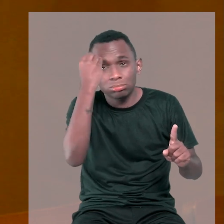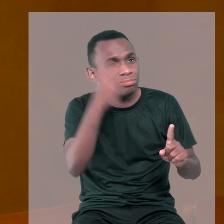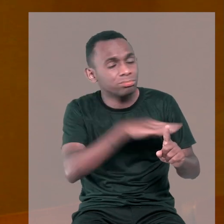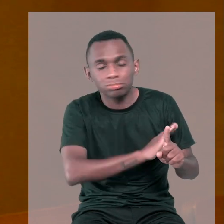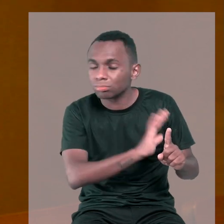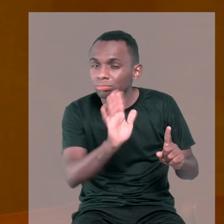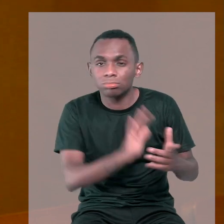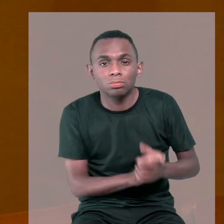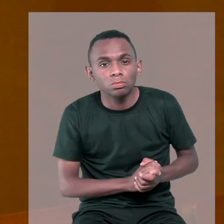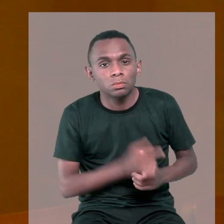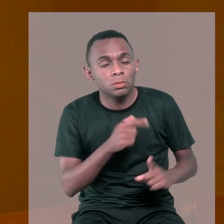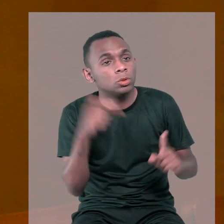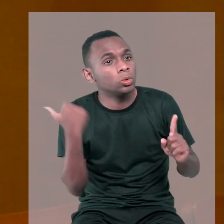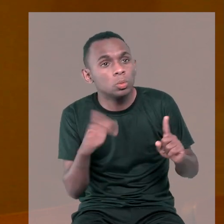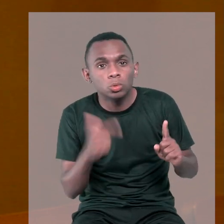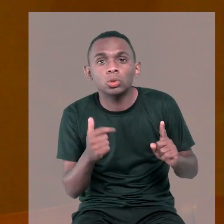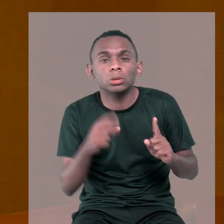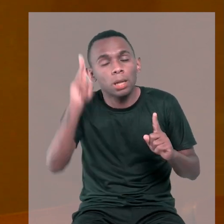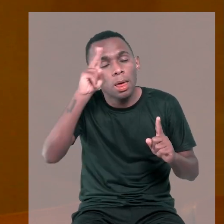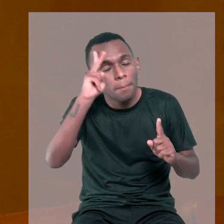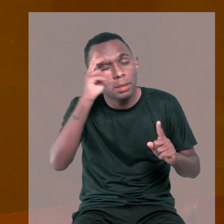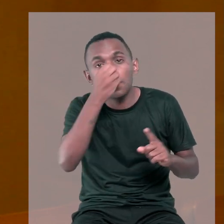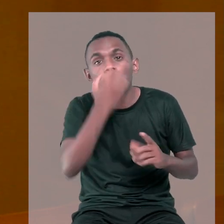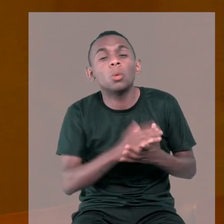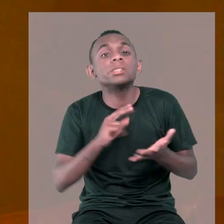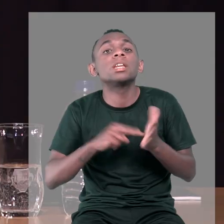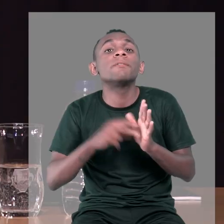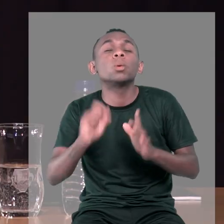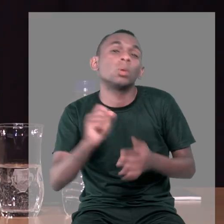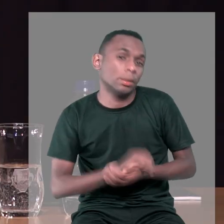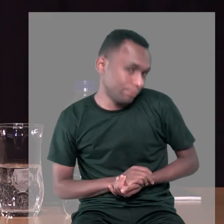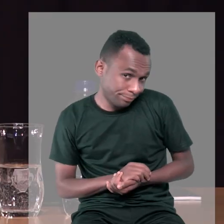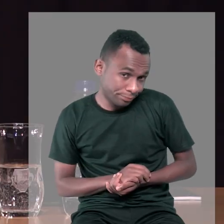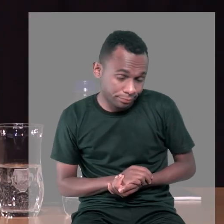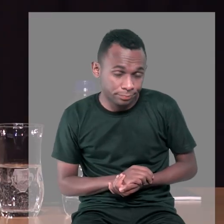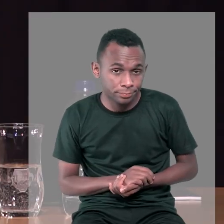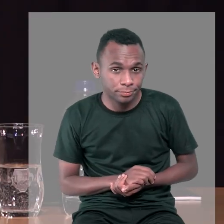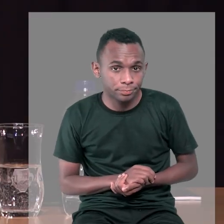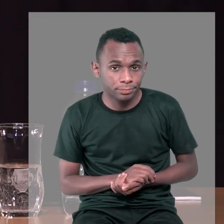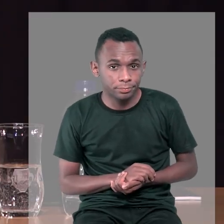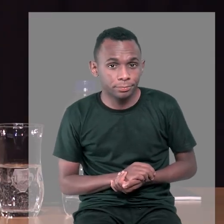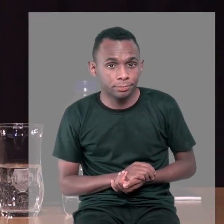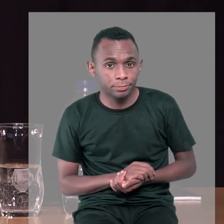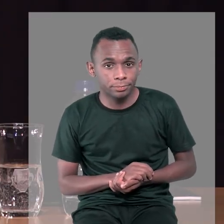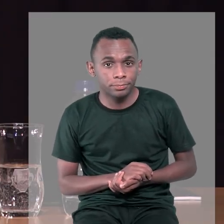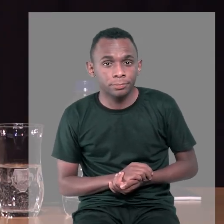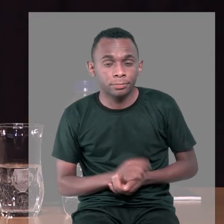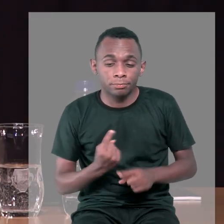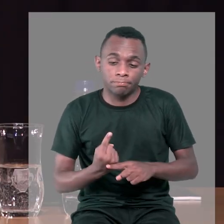Uma mulher ouve atentamente. Ele confundia datas, acontecimentos,